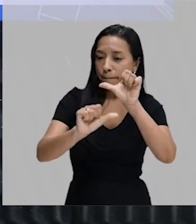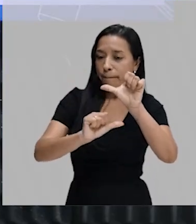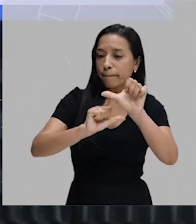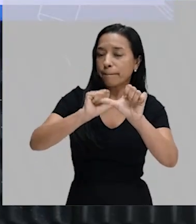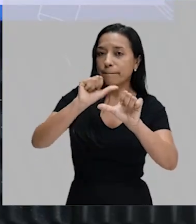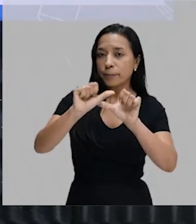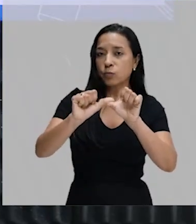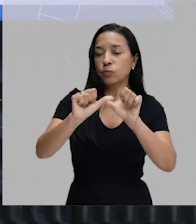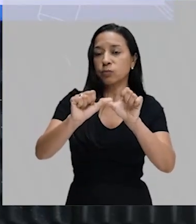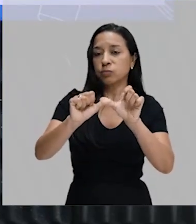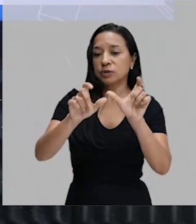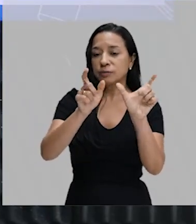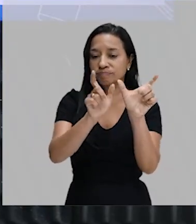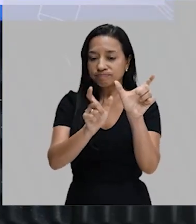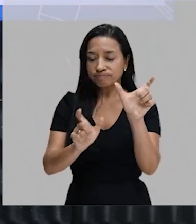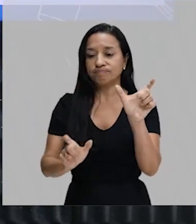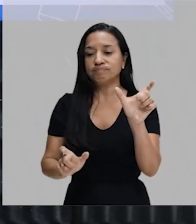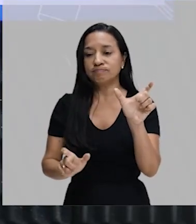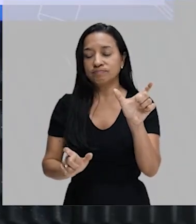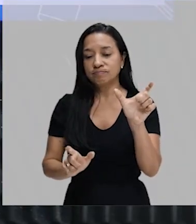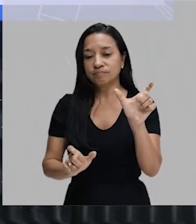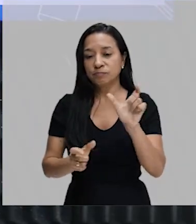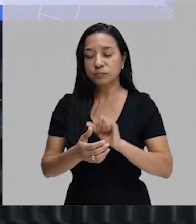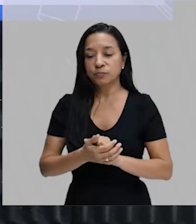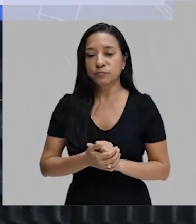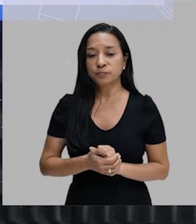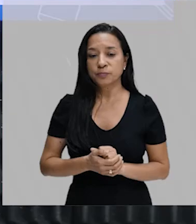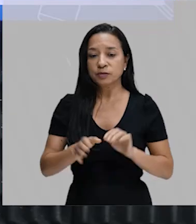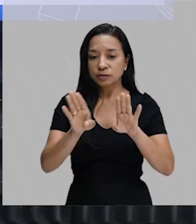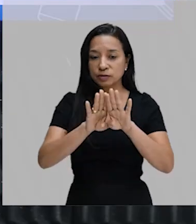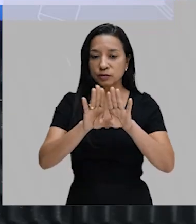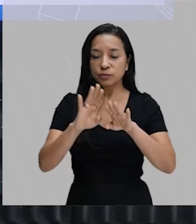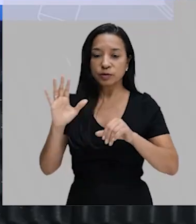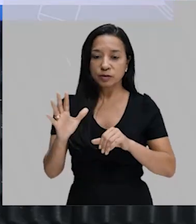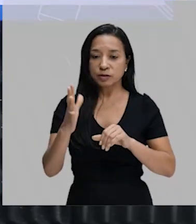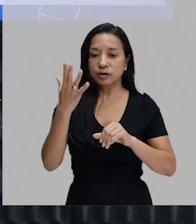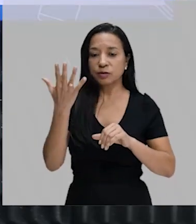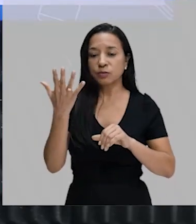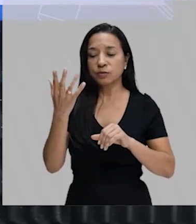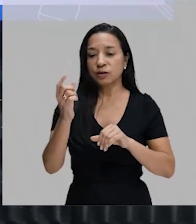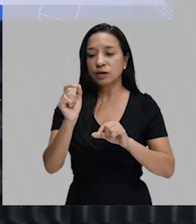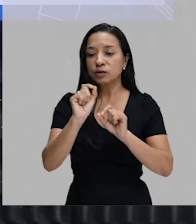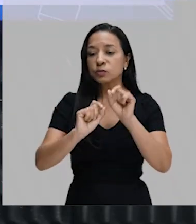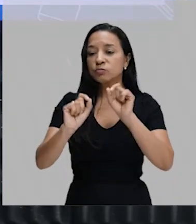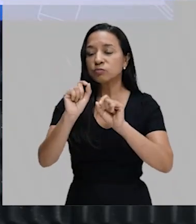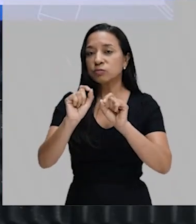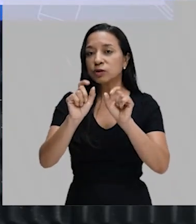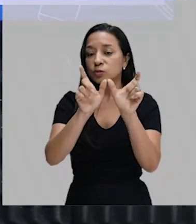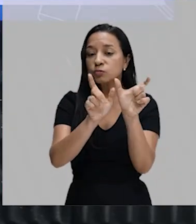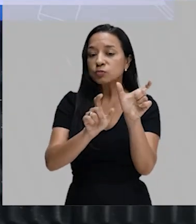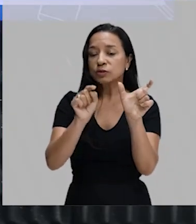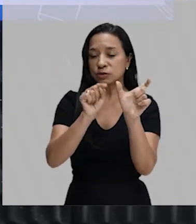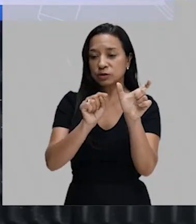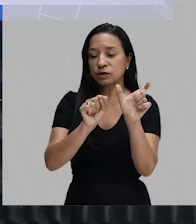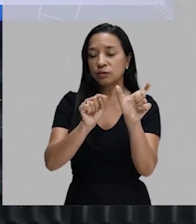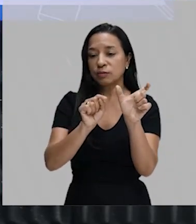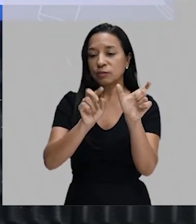vem depois do meu radical. Também acontece essa alteração no radical. E também aqueles em